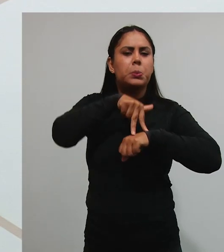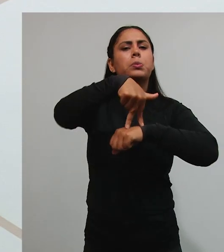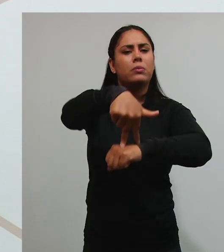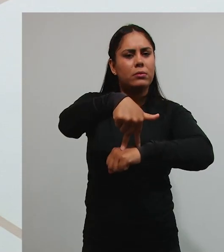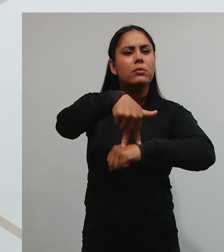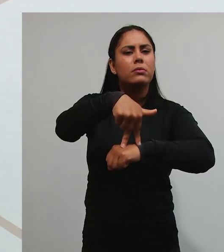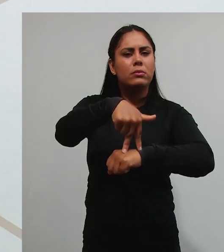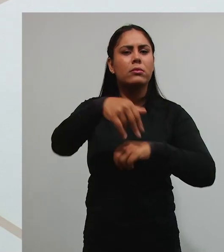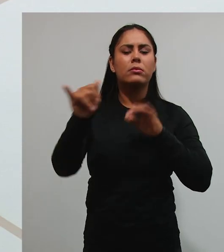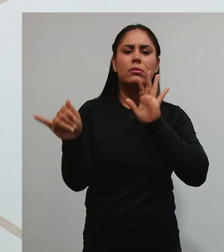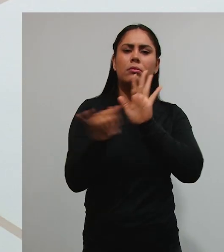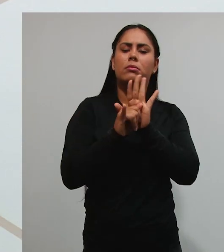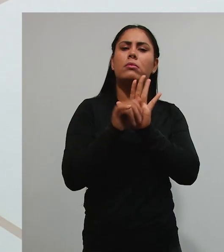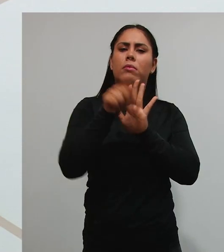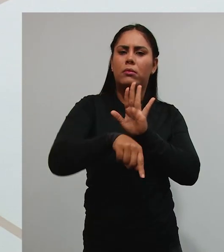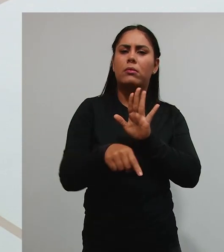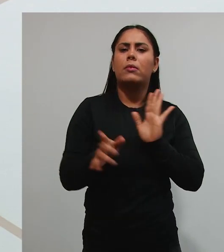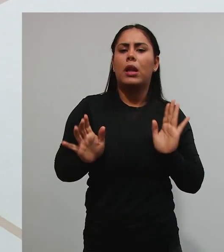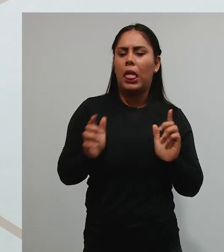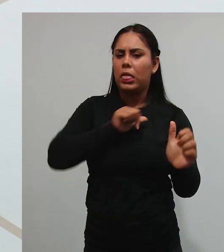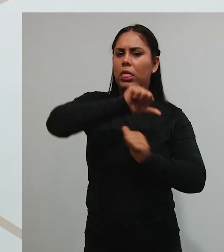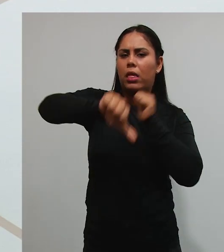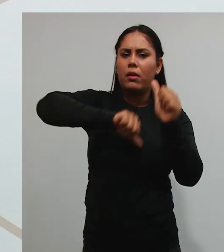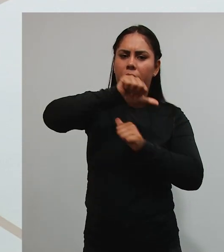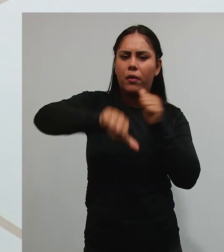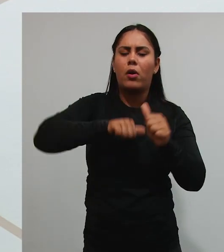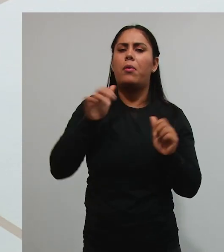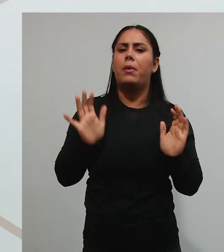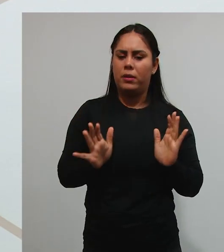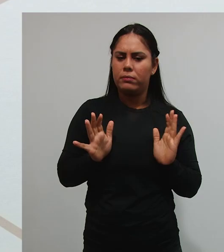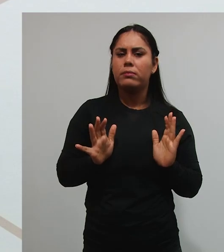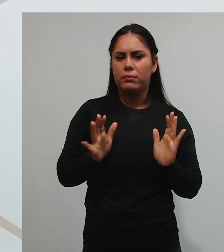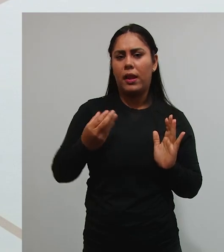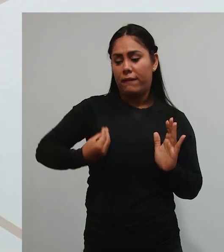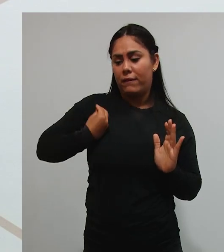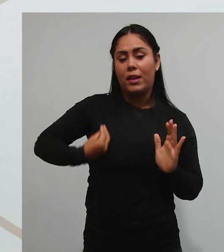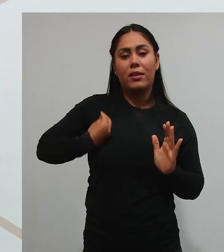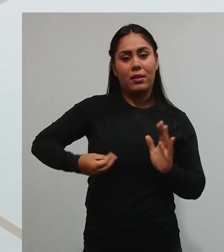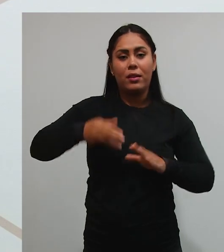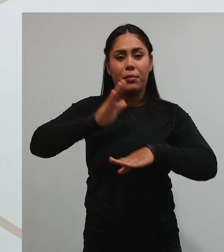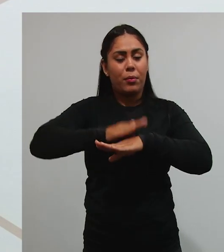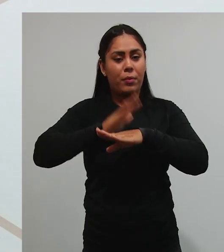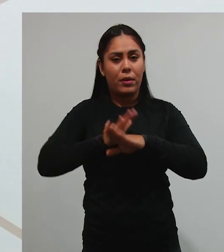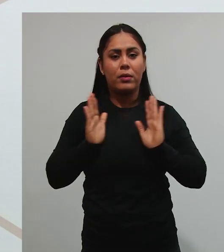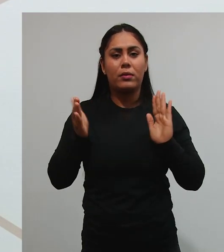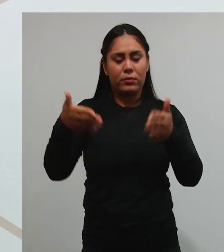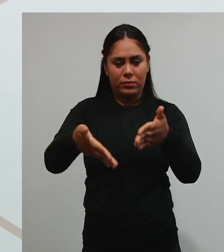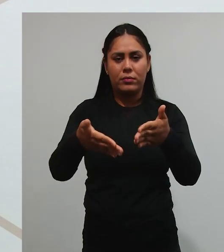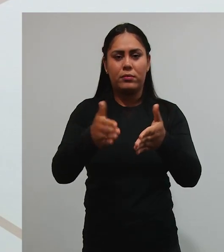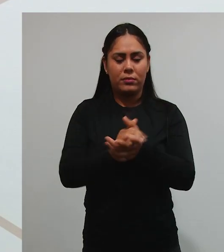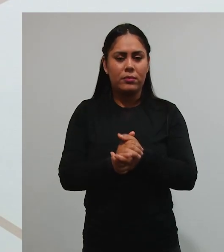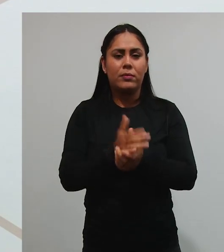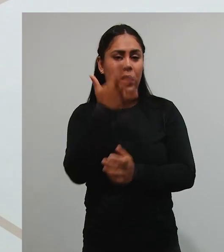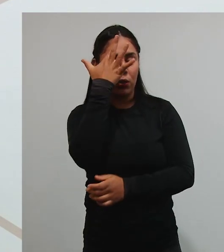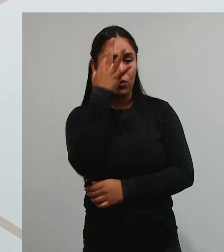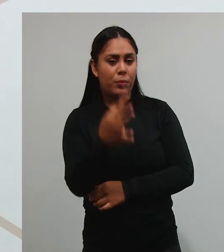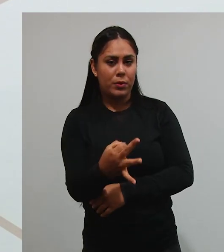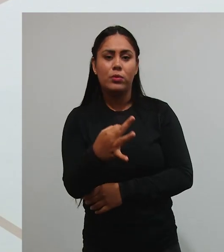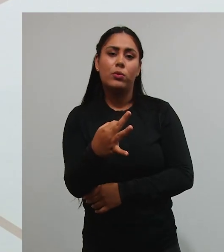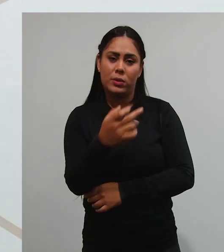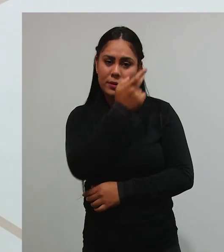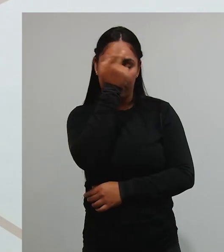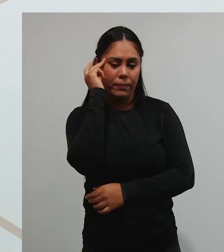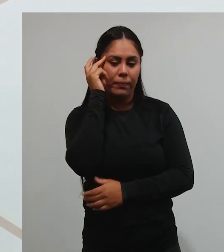elas assumam a sua identidade e transforme, né? Uma educação que transforme essa realidade pautada